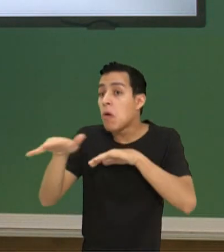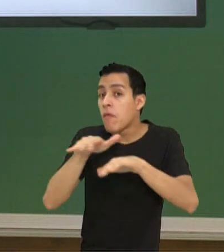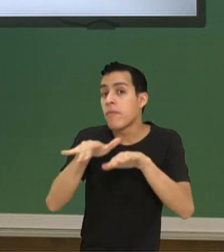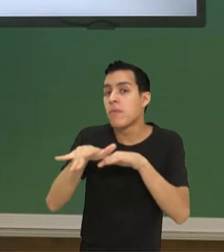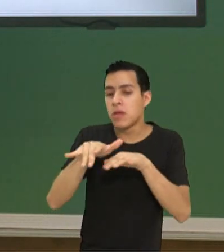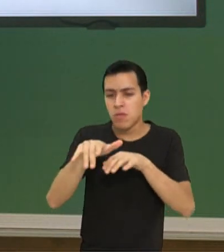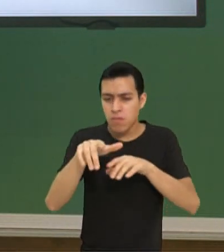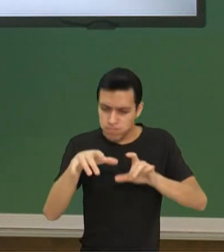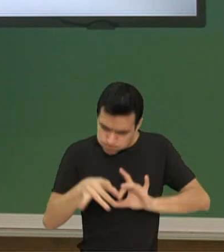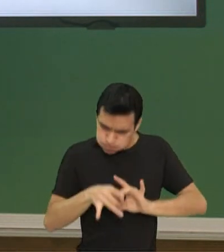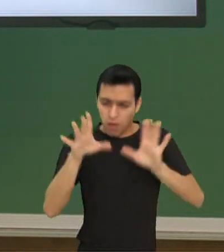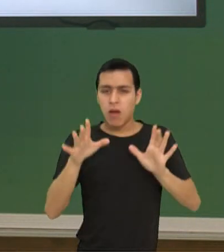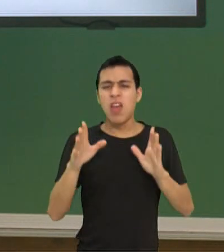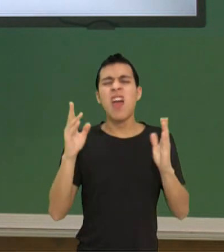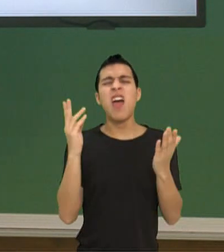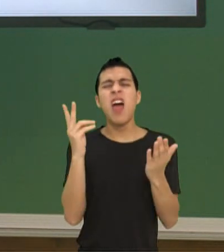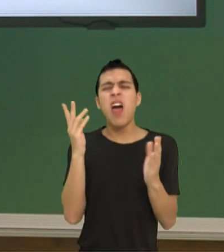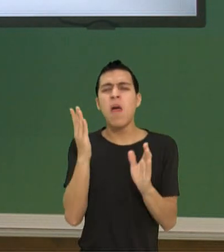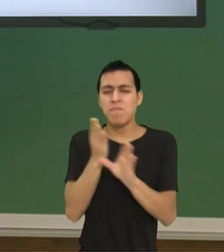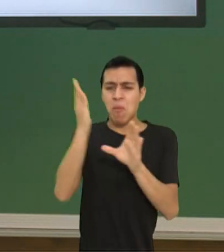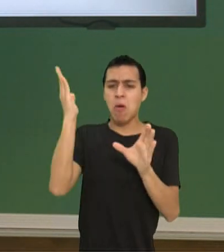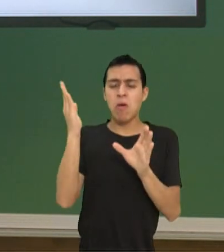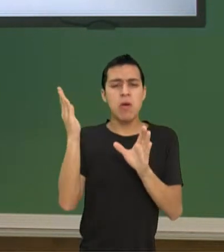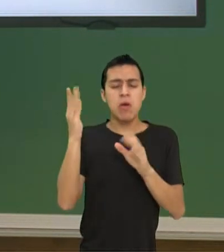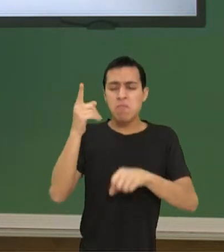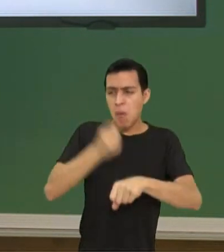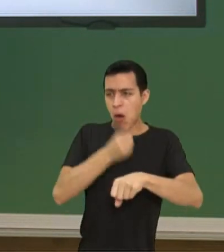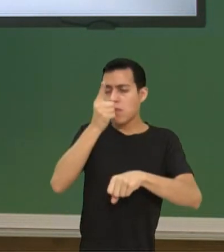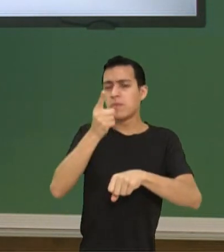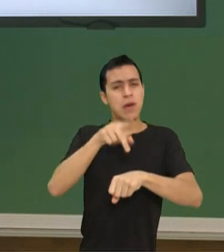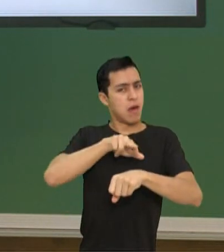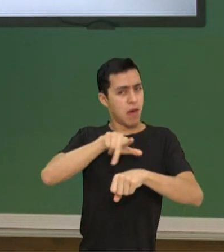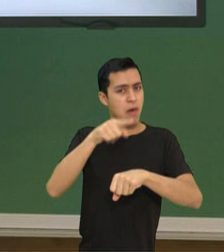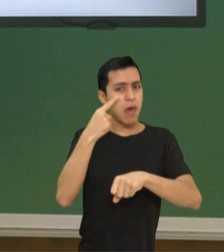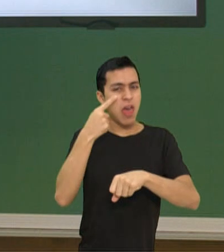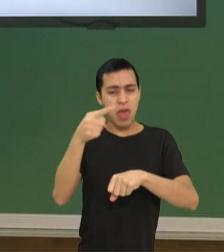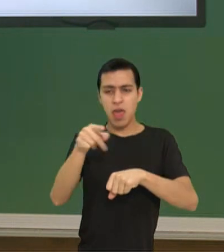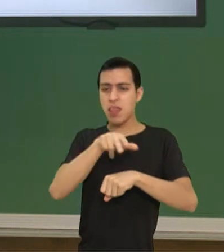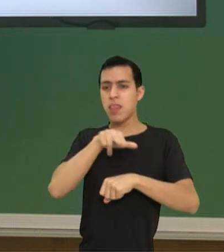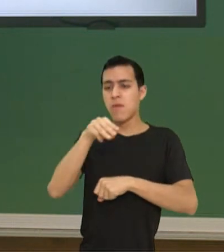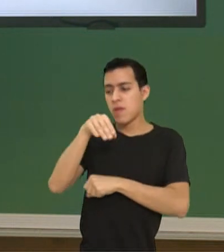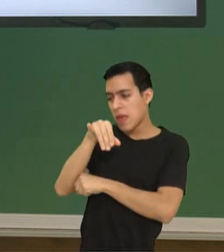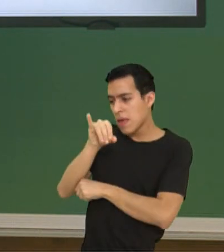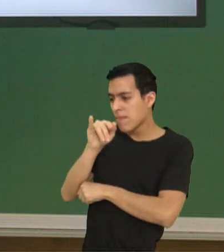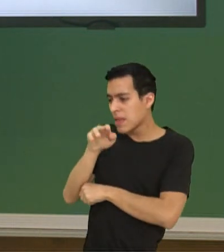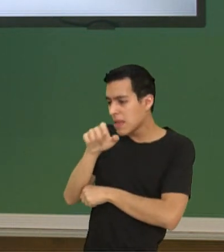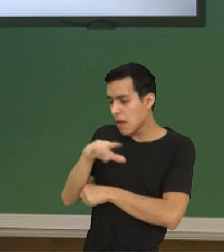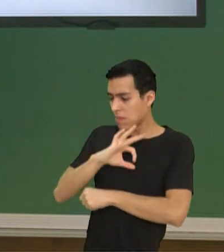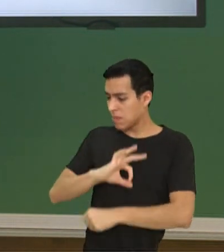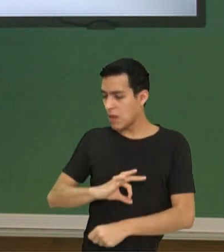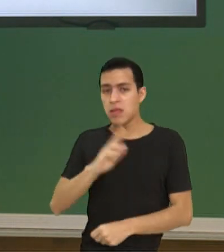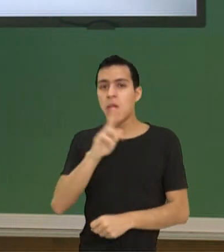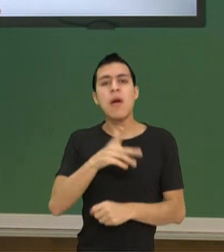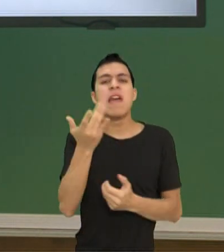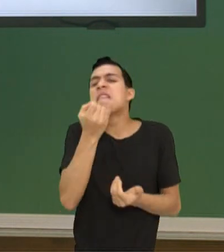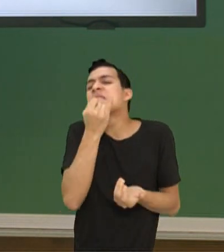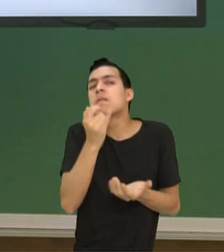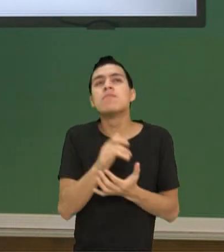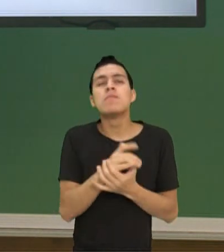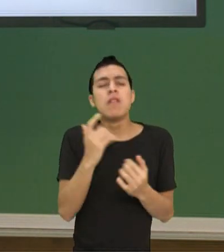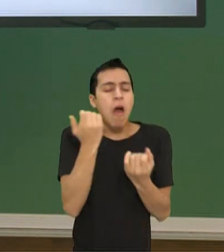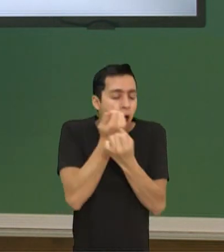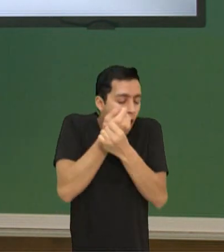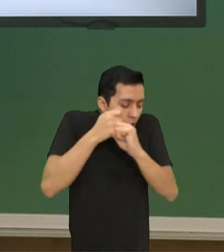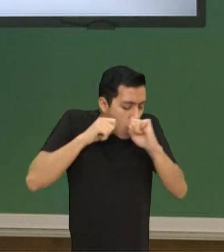do nada, ele não acontece nunca do nada, né? Não é o Miguel, o Padre Miguel, ele não acordou no dia e